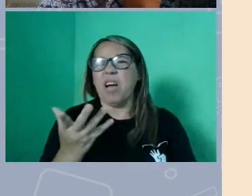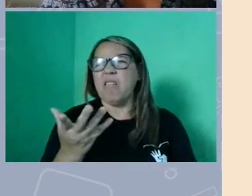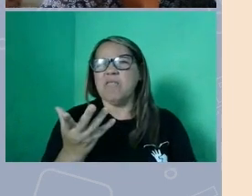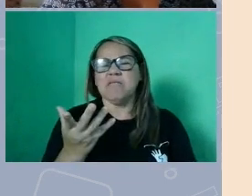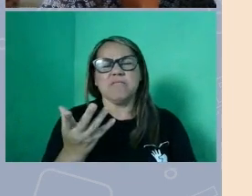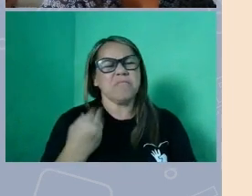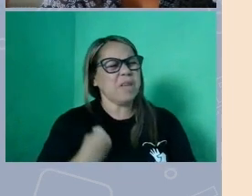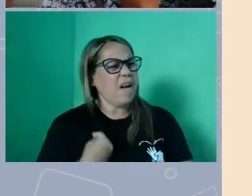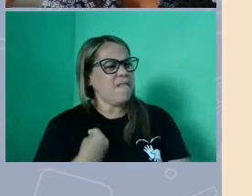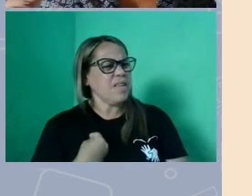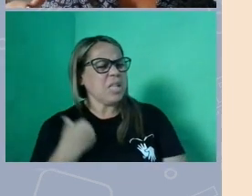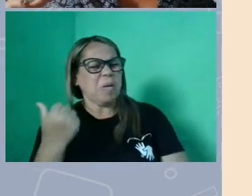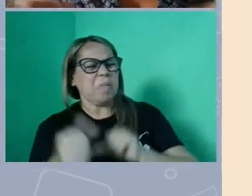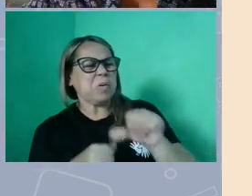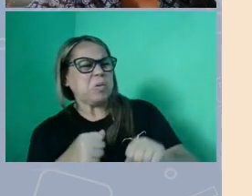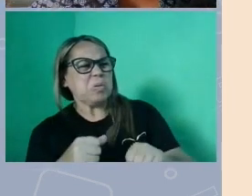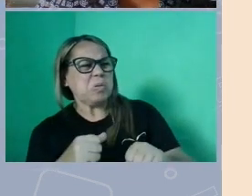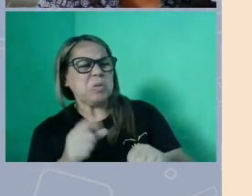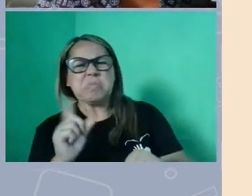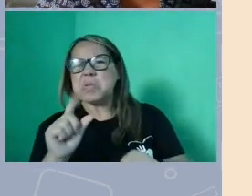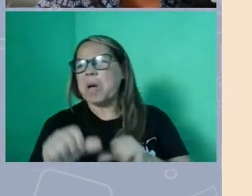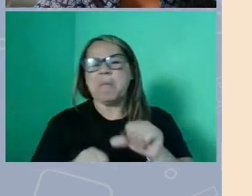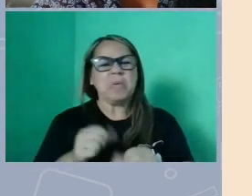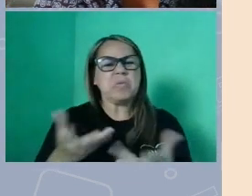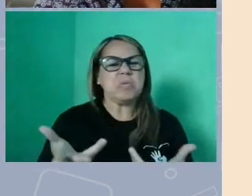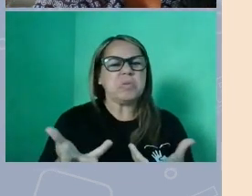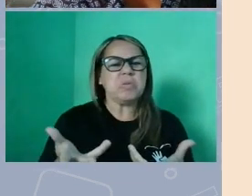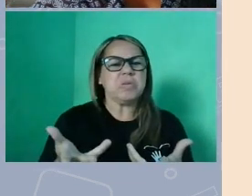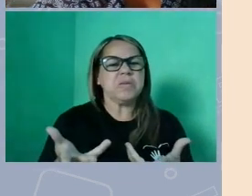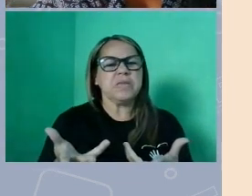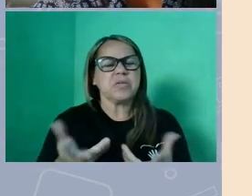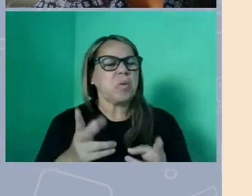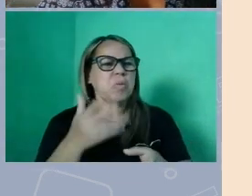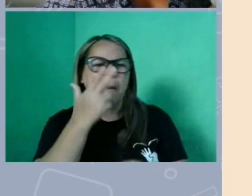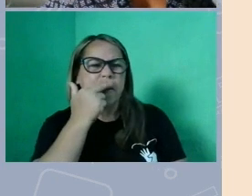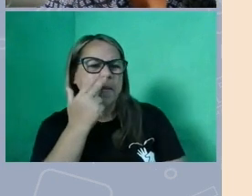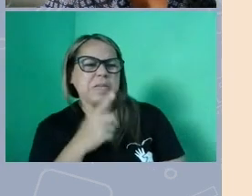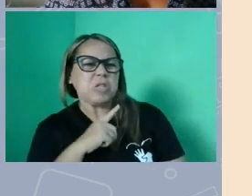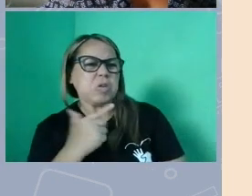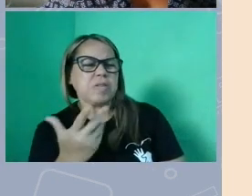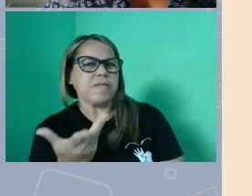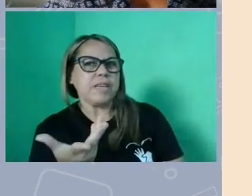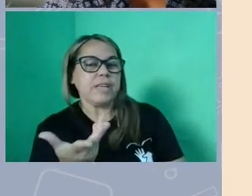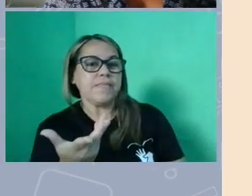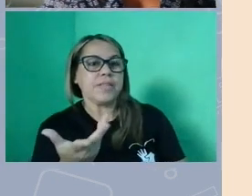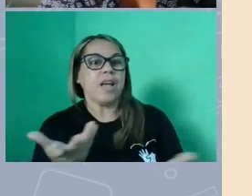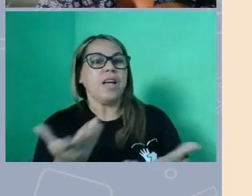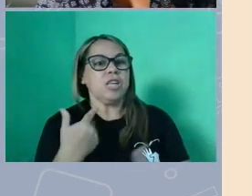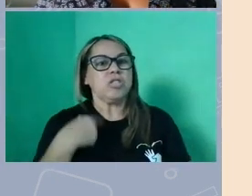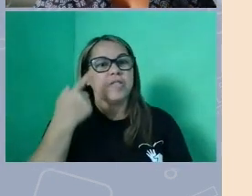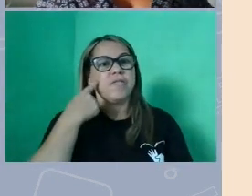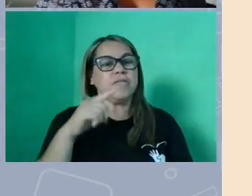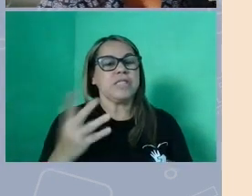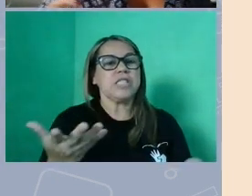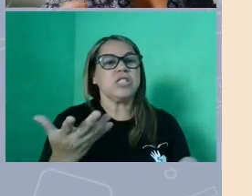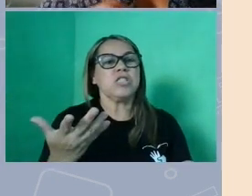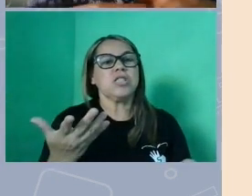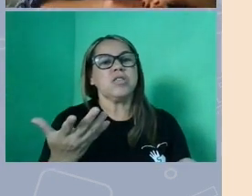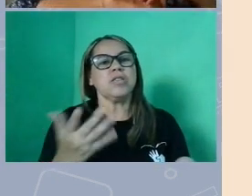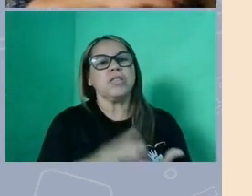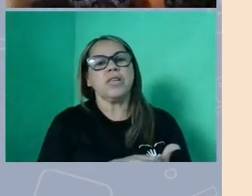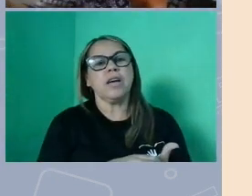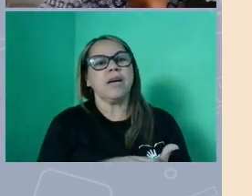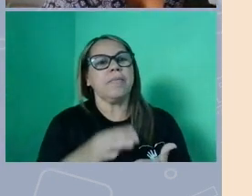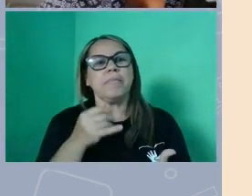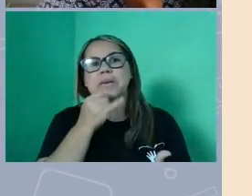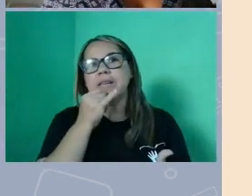minha vida mudou não mudou muda não muda se eu não tiver a gente viu esses dias uma dessas redes né caiu por seis horas